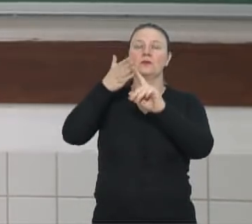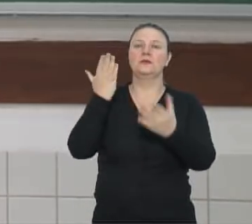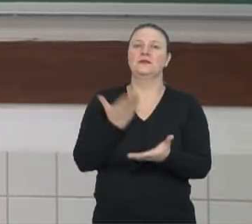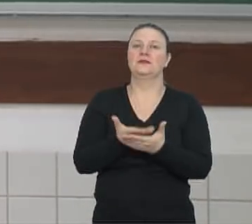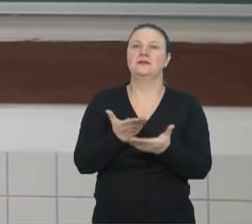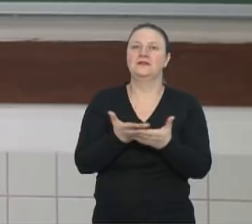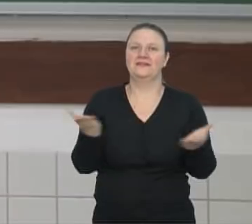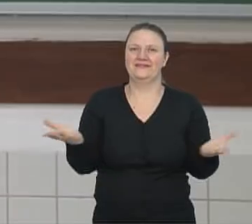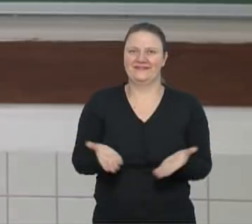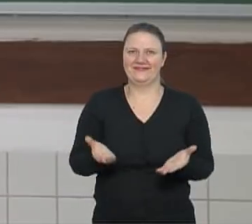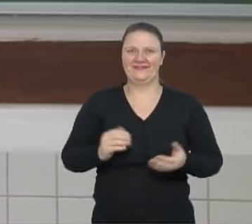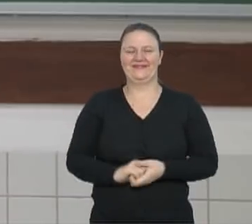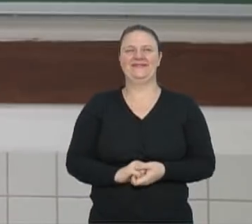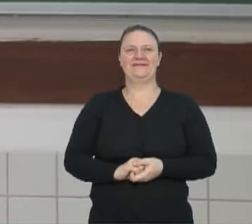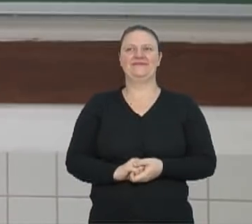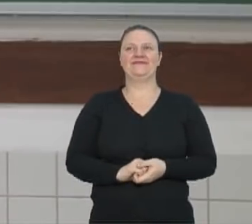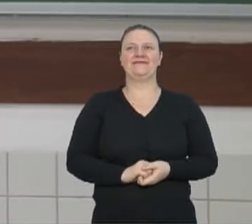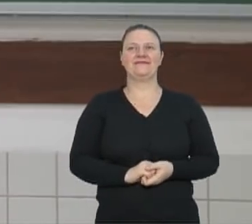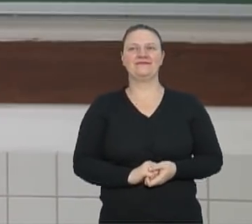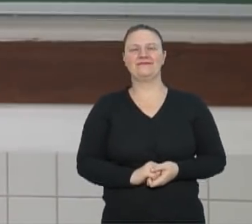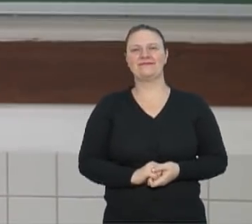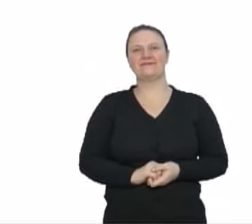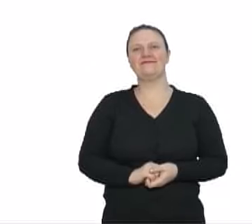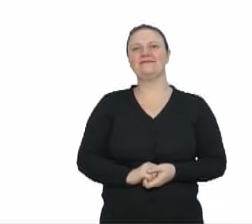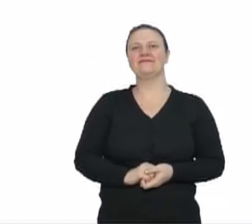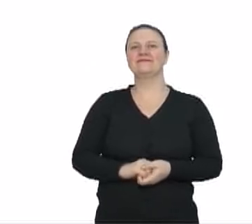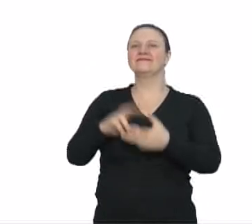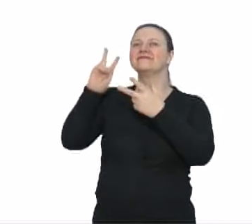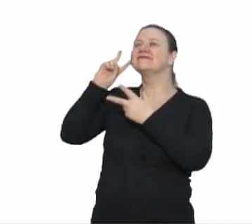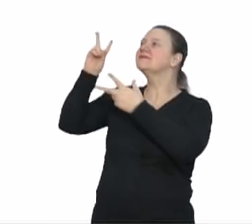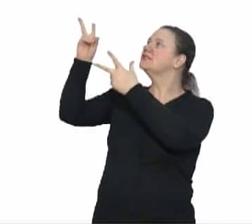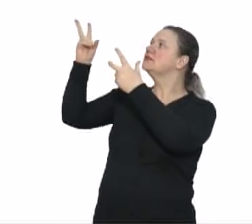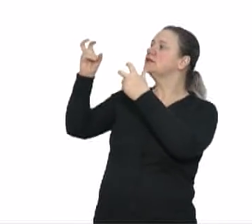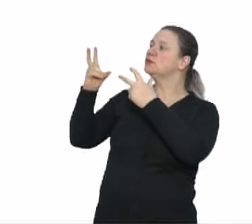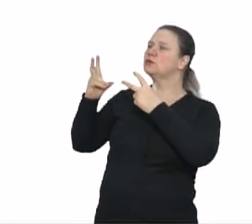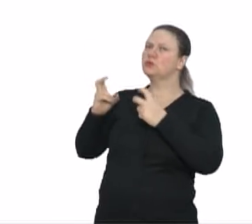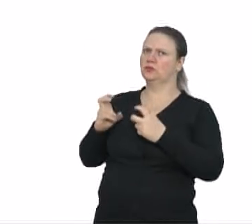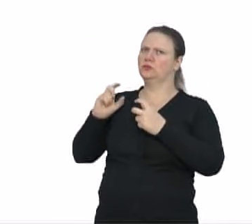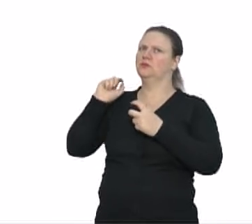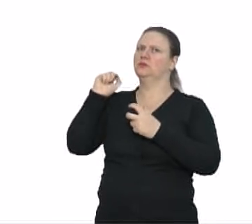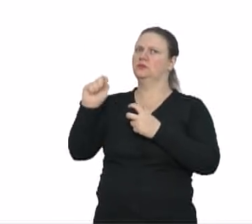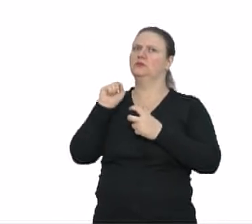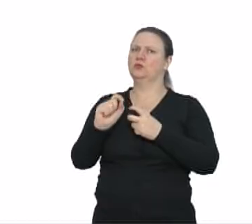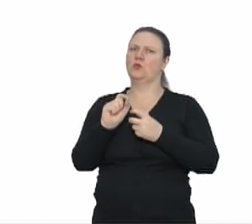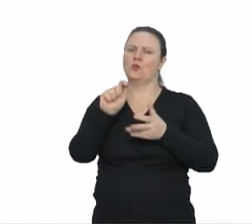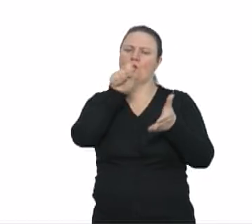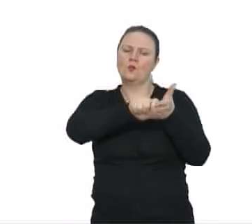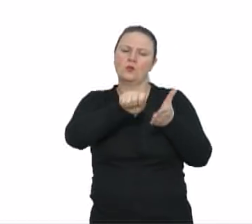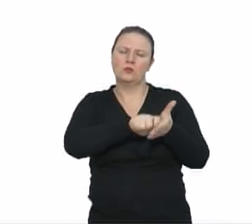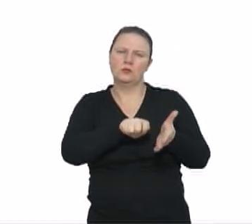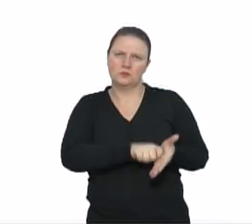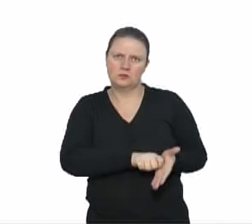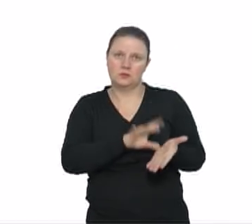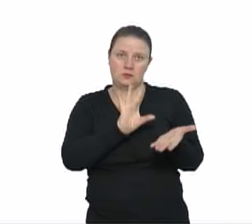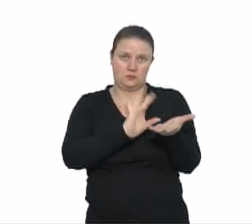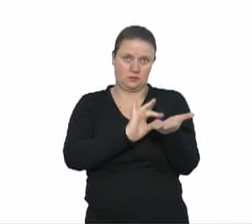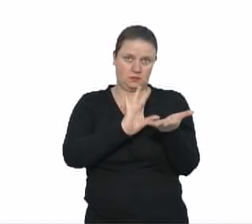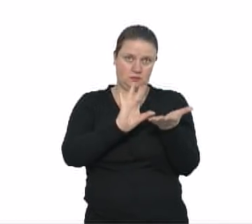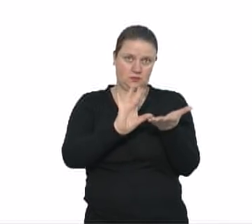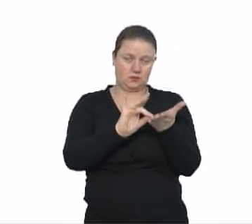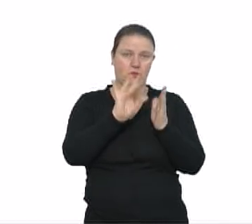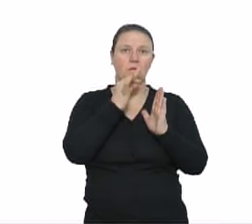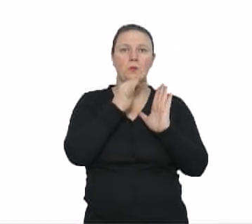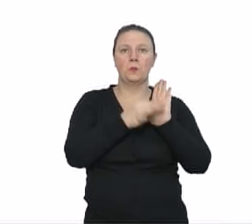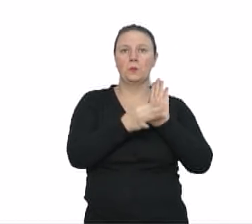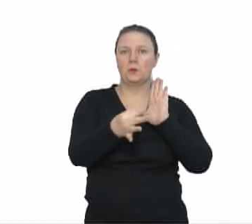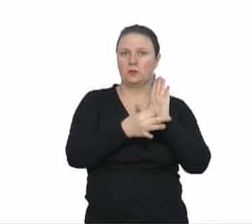hoje? Muito bem. Lá, reconhecer as condições de produção do artigo de opinião,